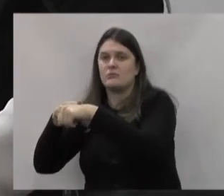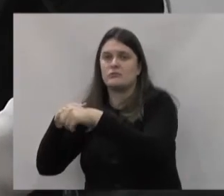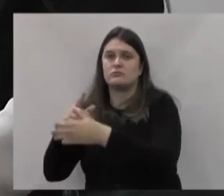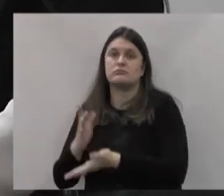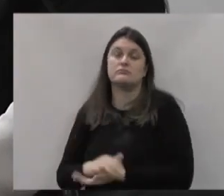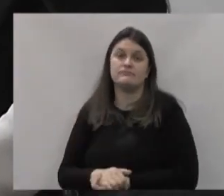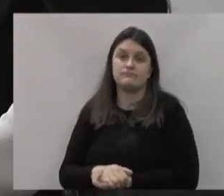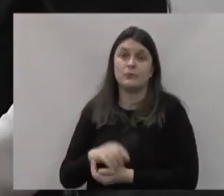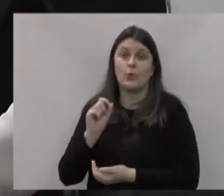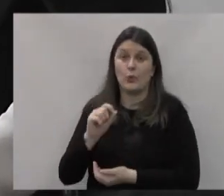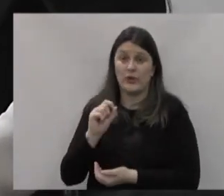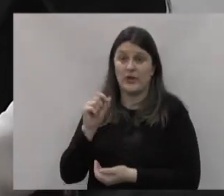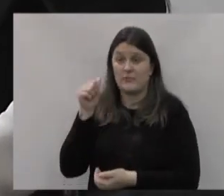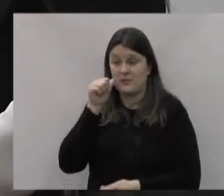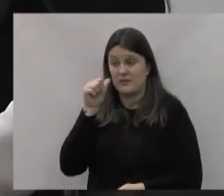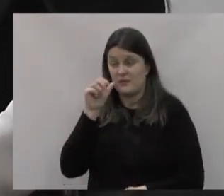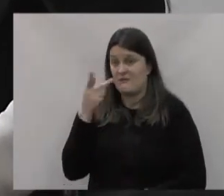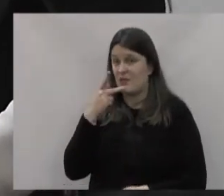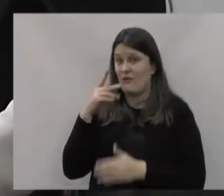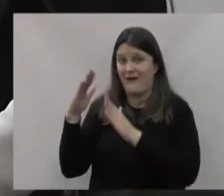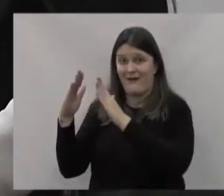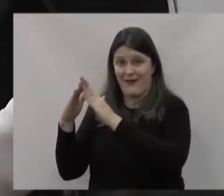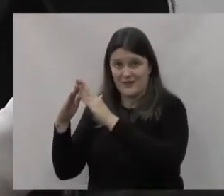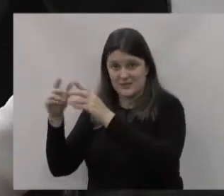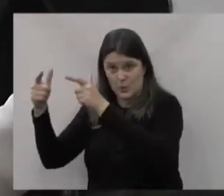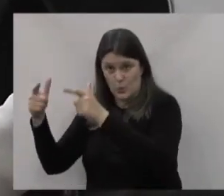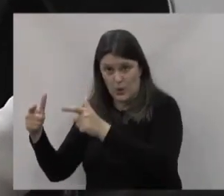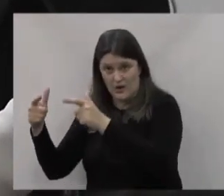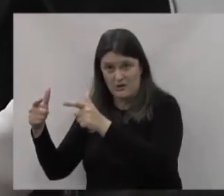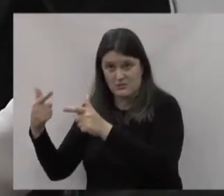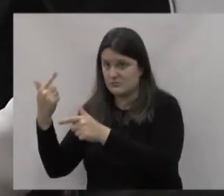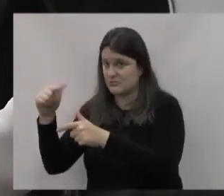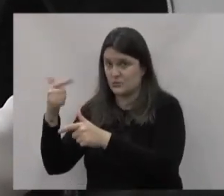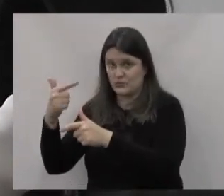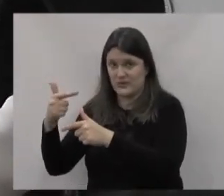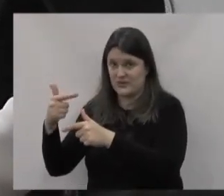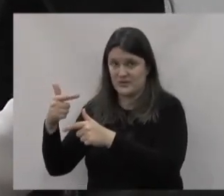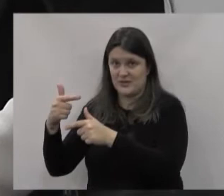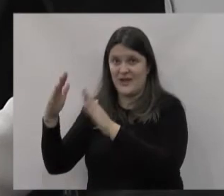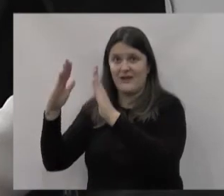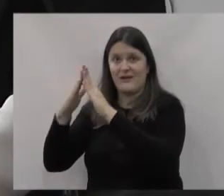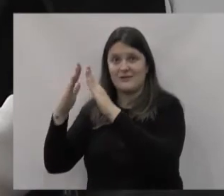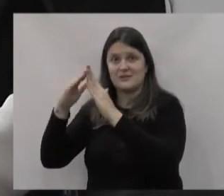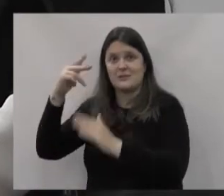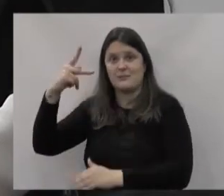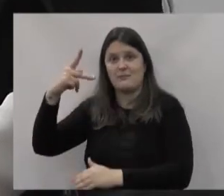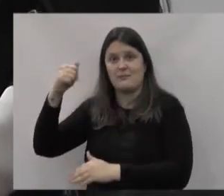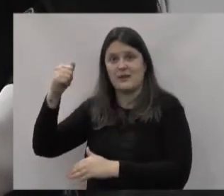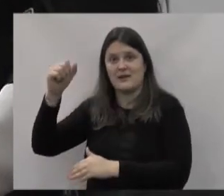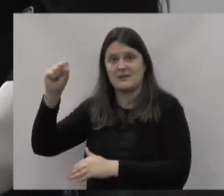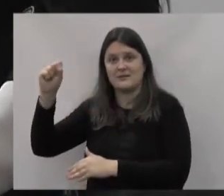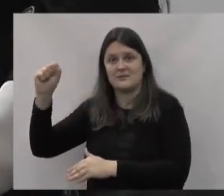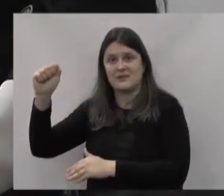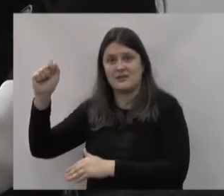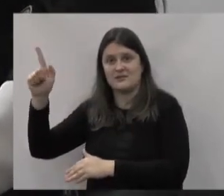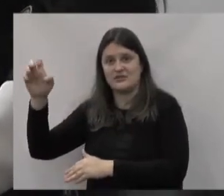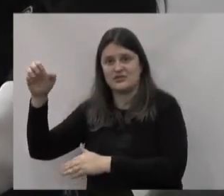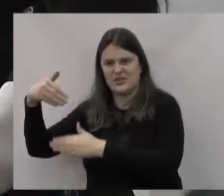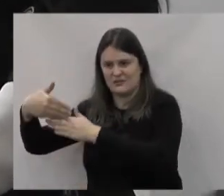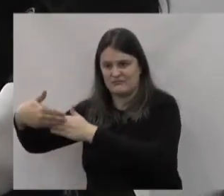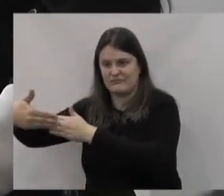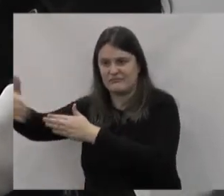ressalvada. Agora, o que disse a Thaís Igual, da Casa de Passagem, infelizmente, nenhum município da comarca tem isso para atender. Da mesma